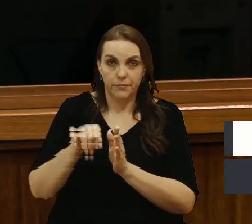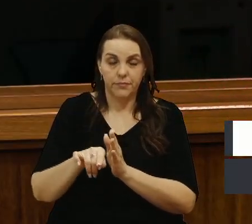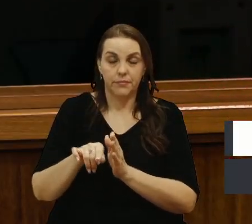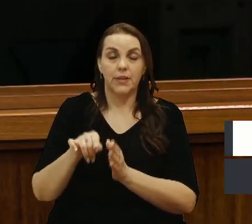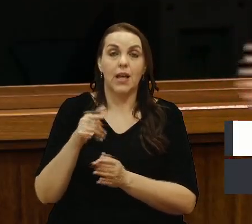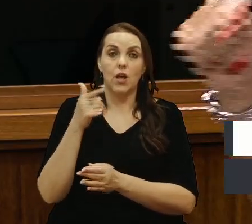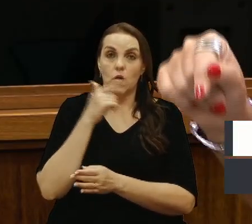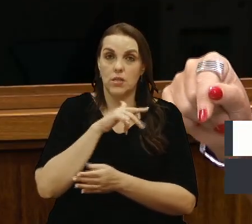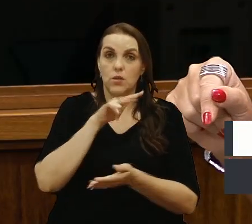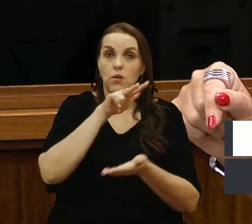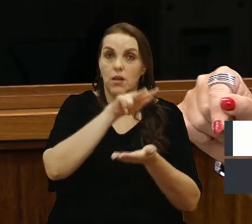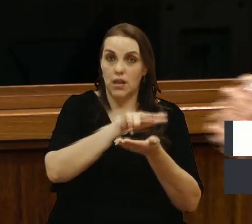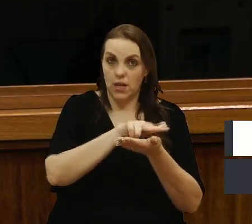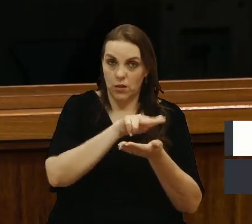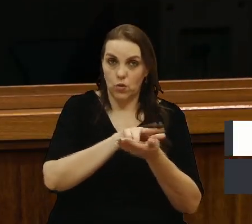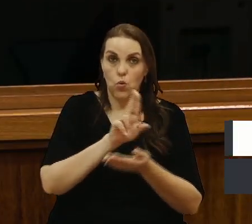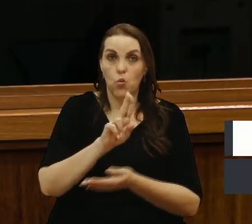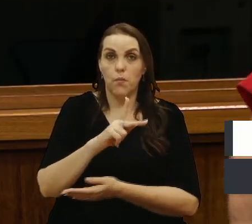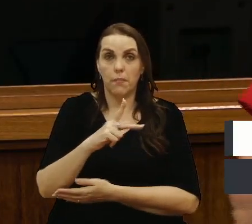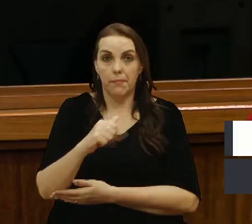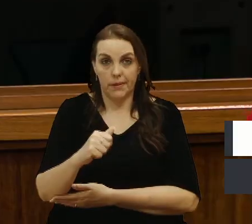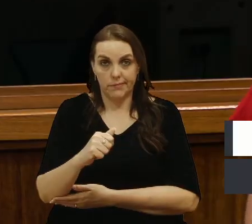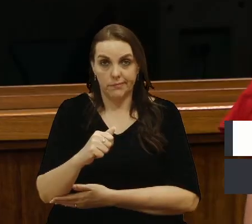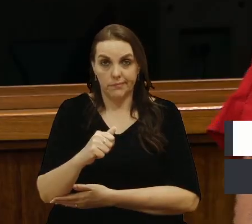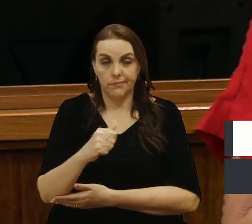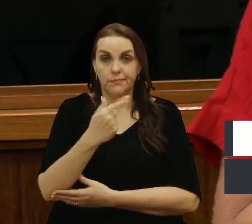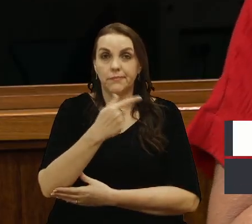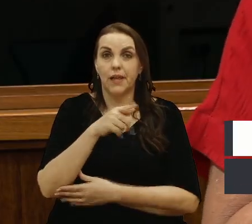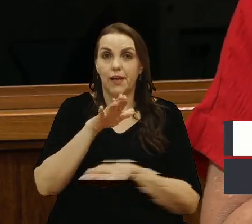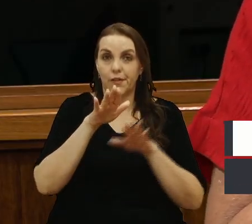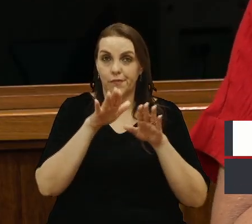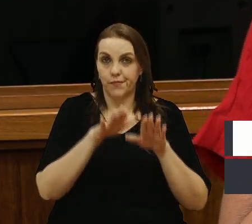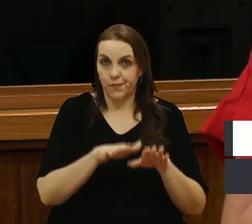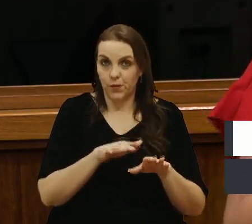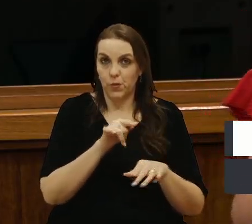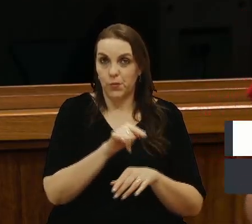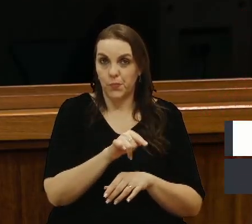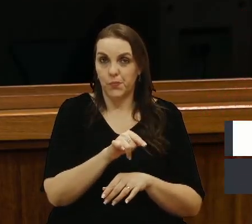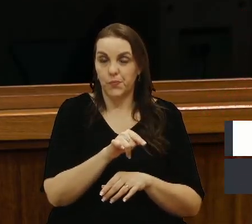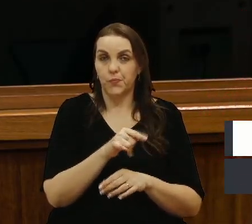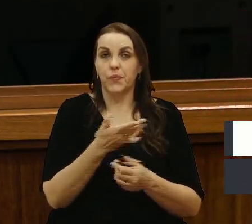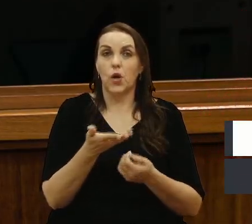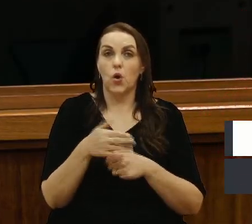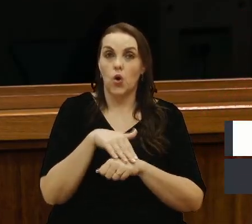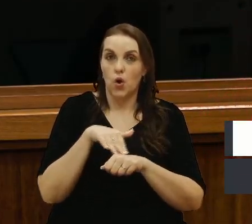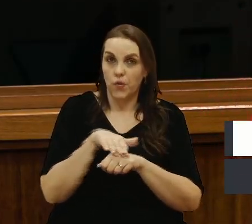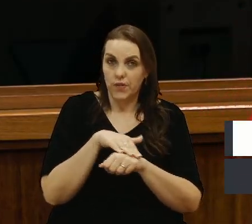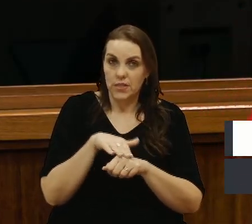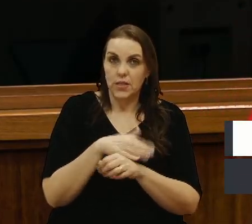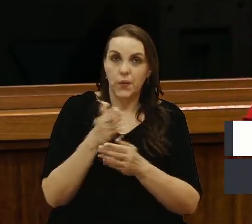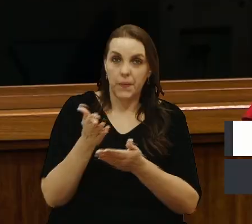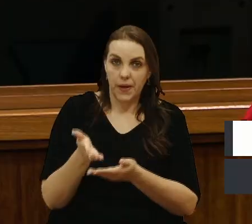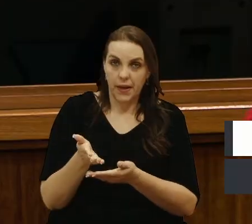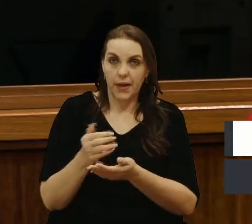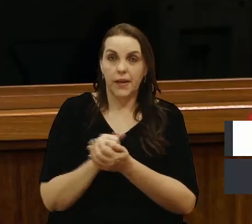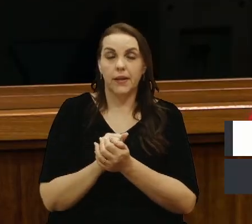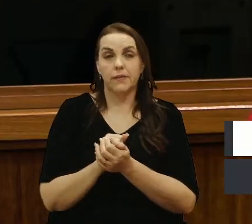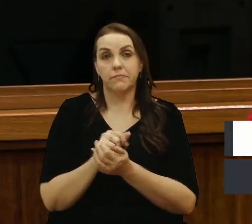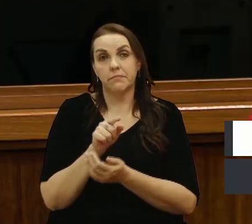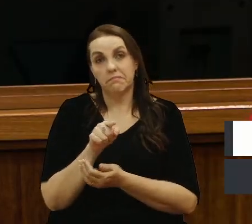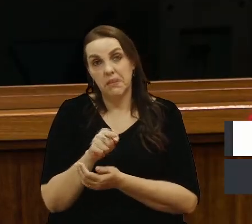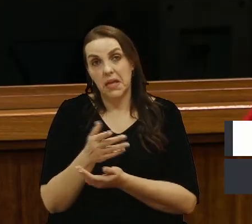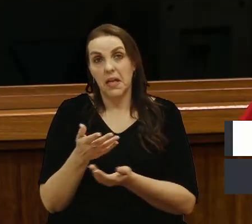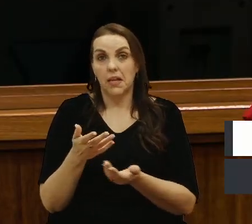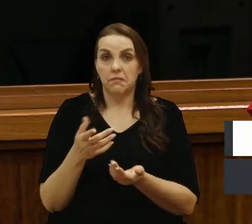leito, lá na UPA. Ela ficou, conversei com ela, ela estava